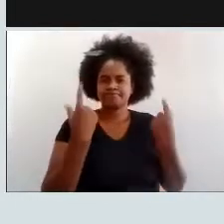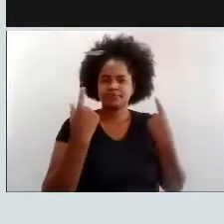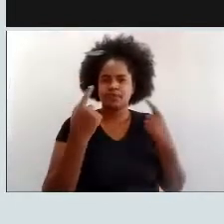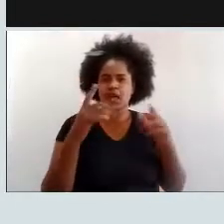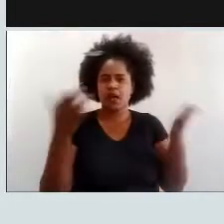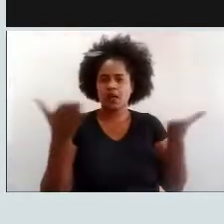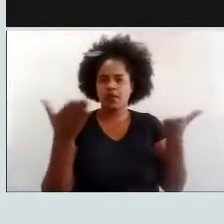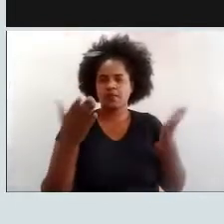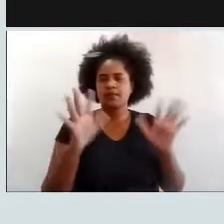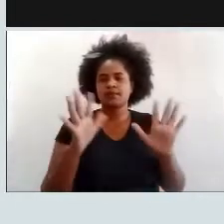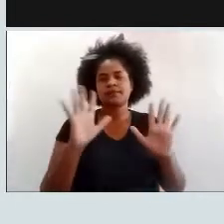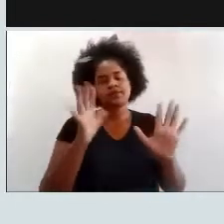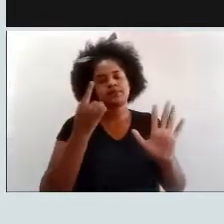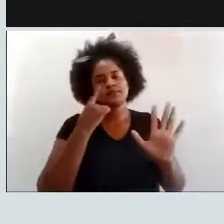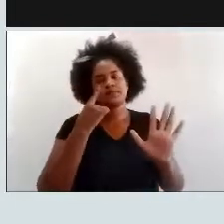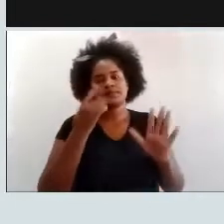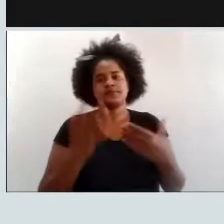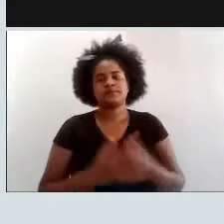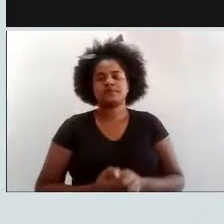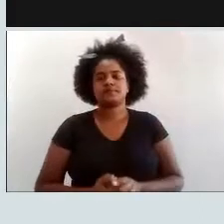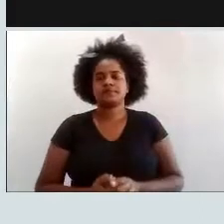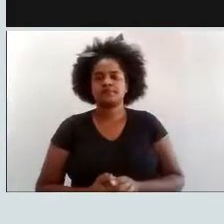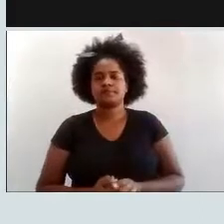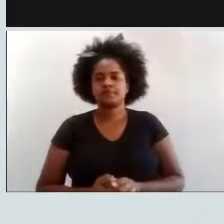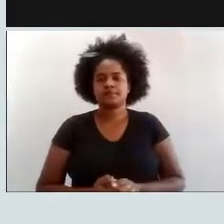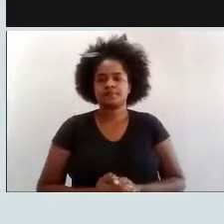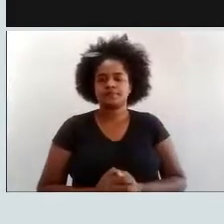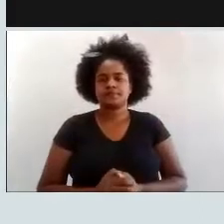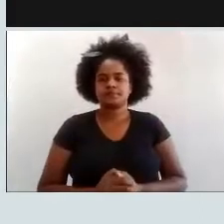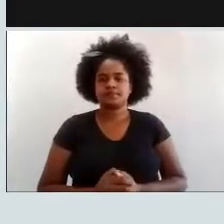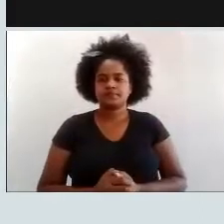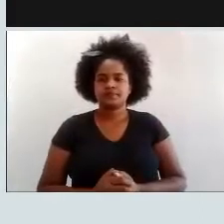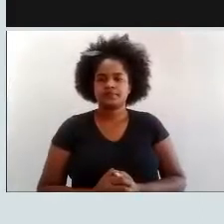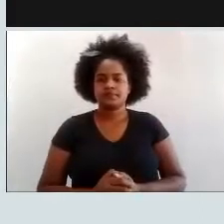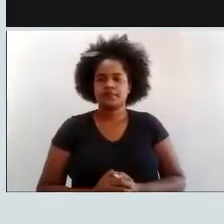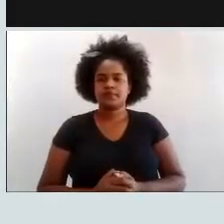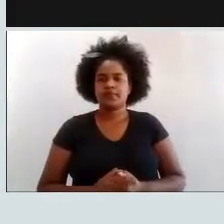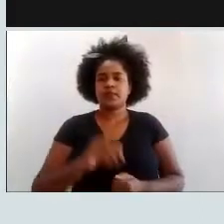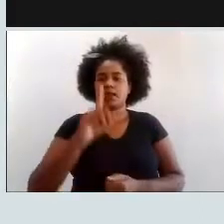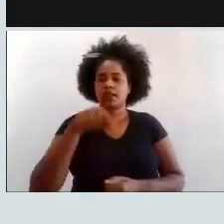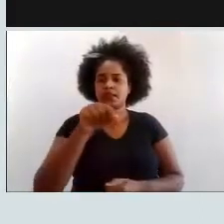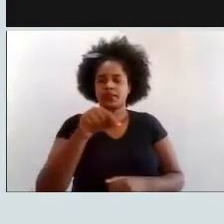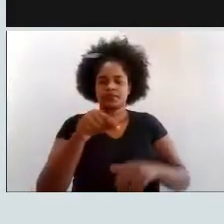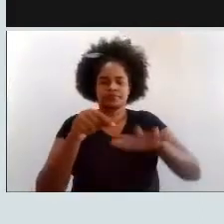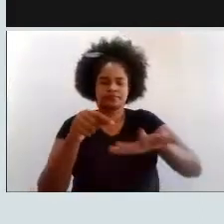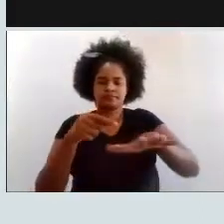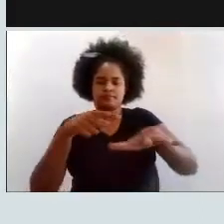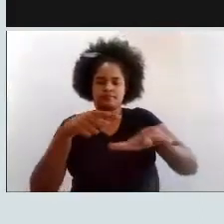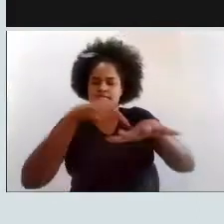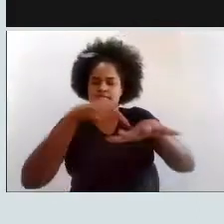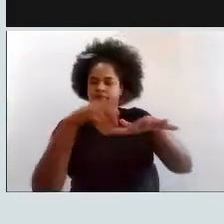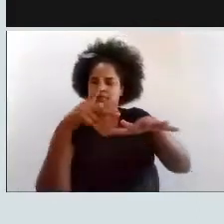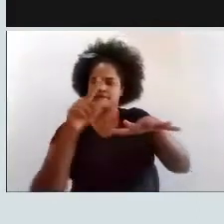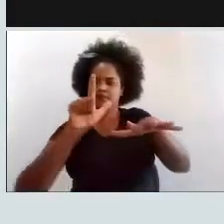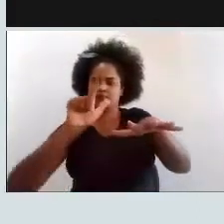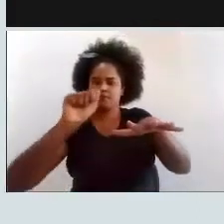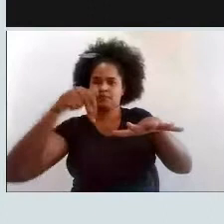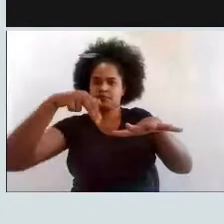vamos pensar da seguinte forma: ela é uma reta contida no plano. Vocês estão vendo aí na figura,